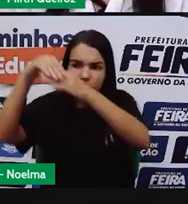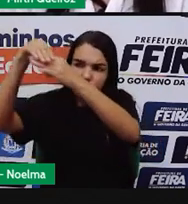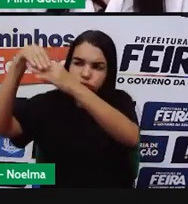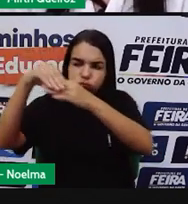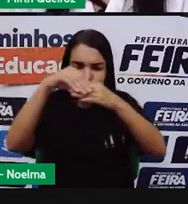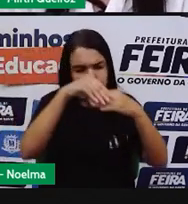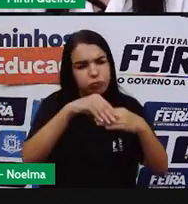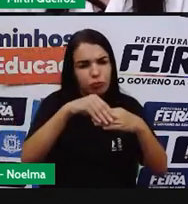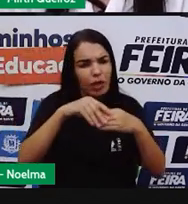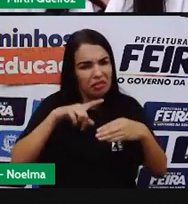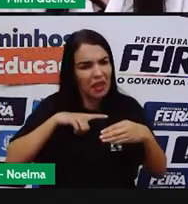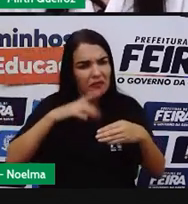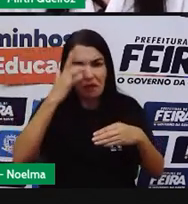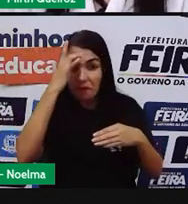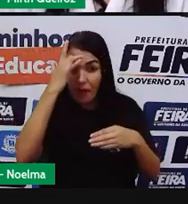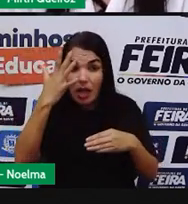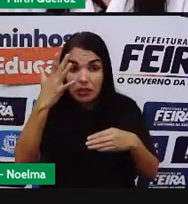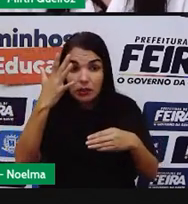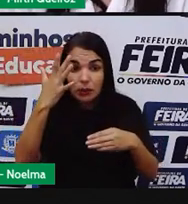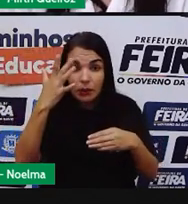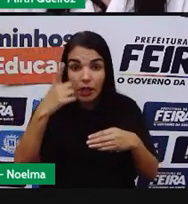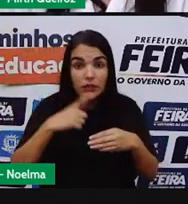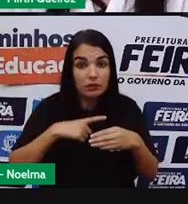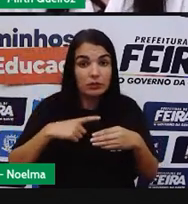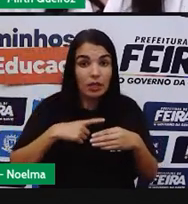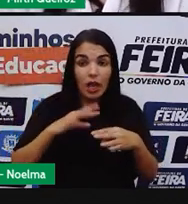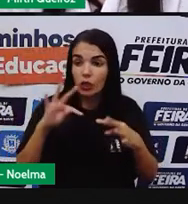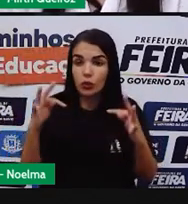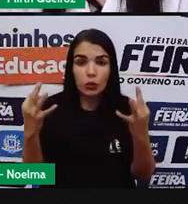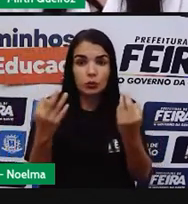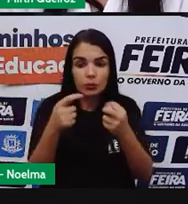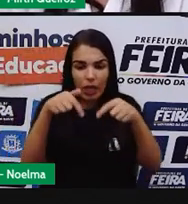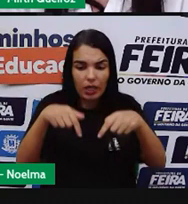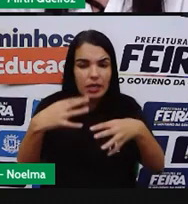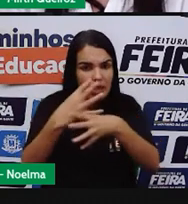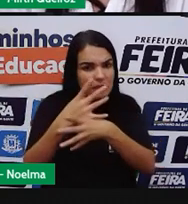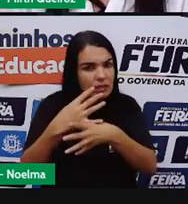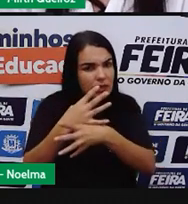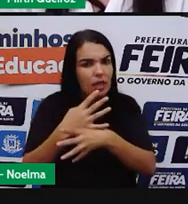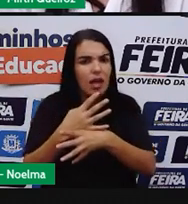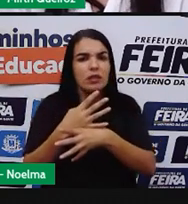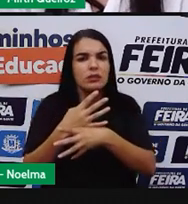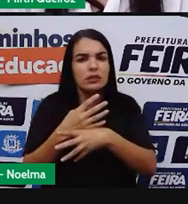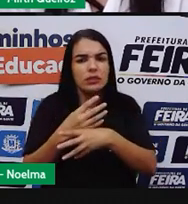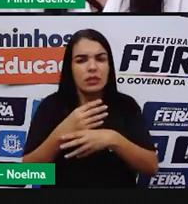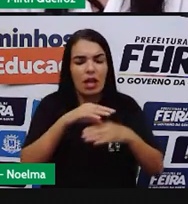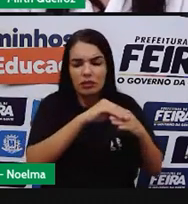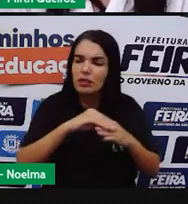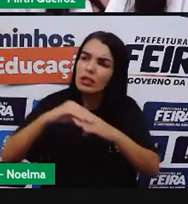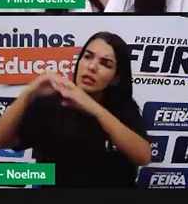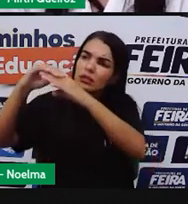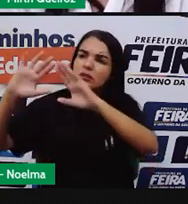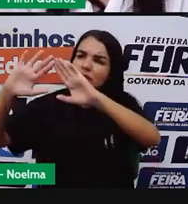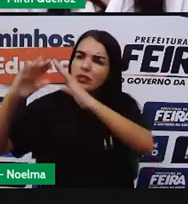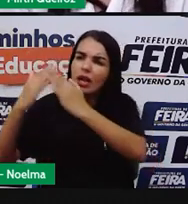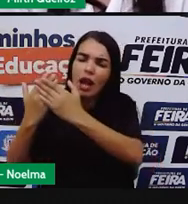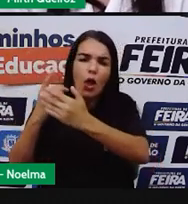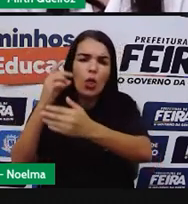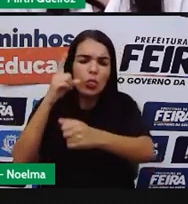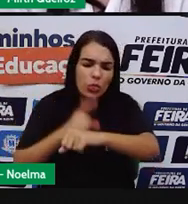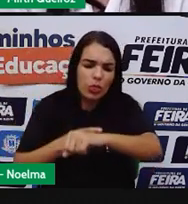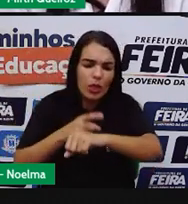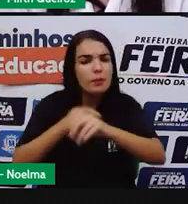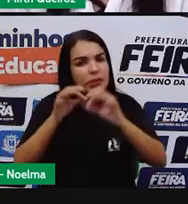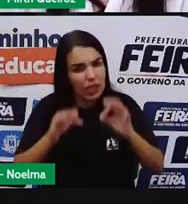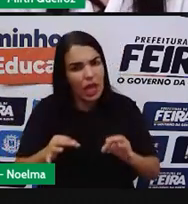de forma assim, mais fácil? Estava todo mundo aqui na cidade? Entregaram no tempo correto? Tiveram acompanhamento adequado